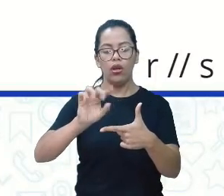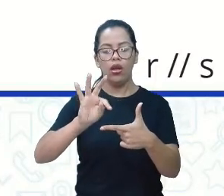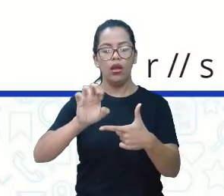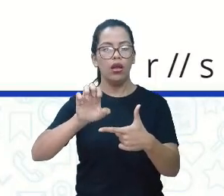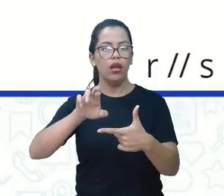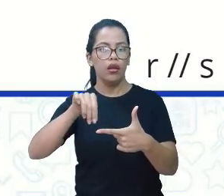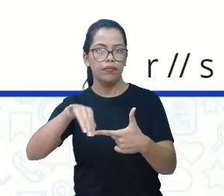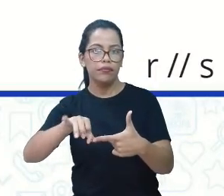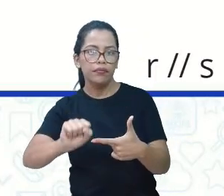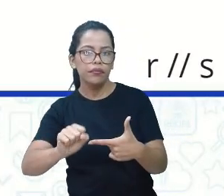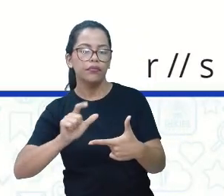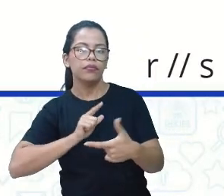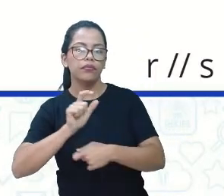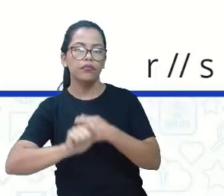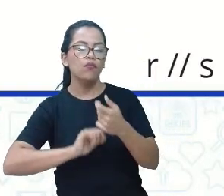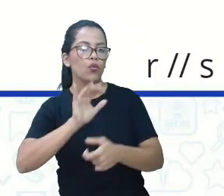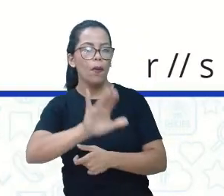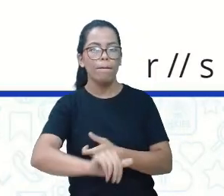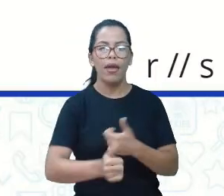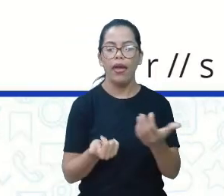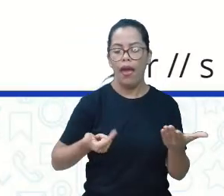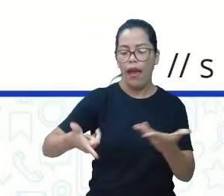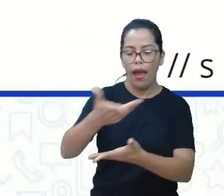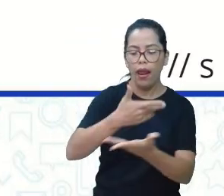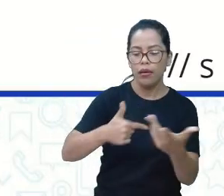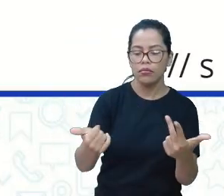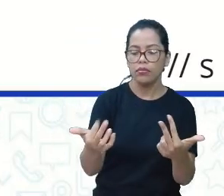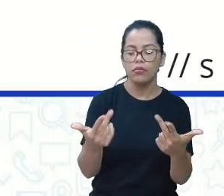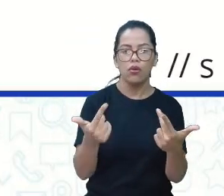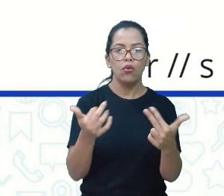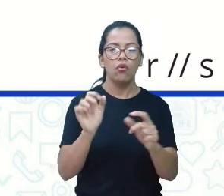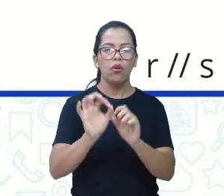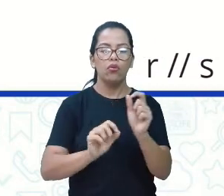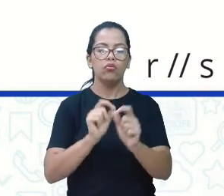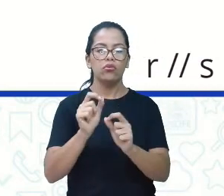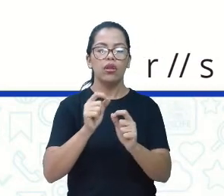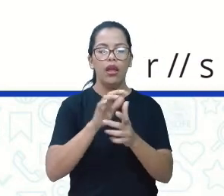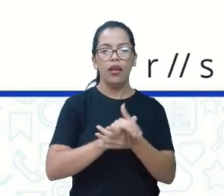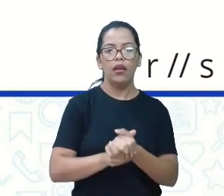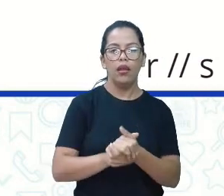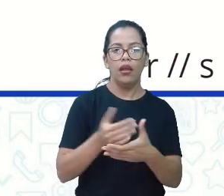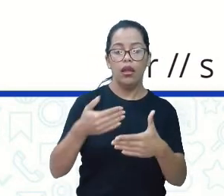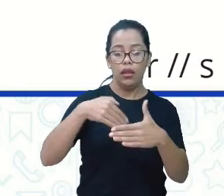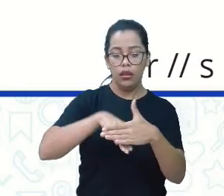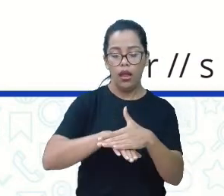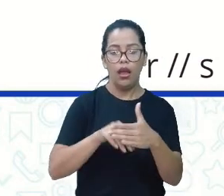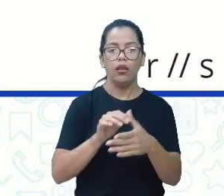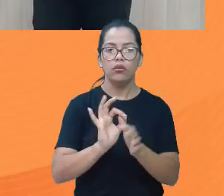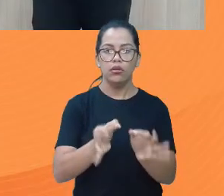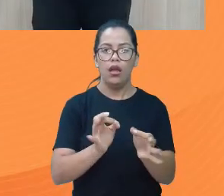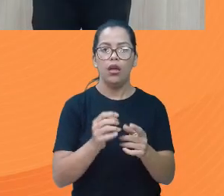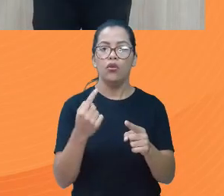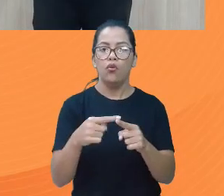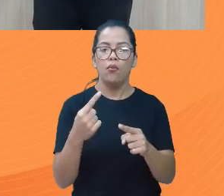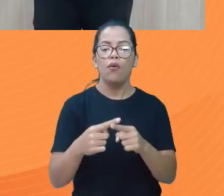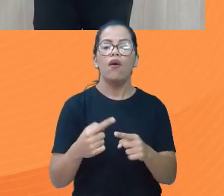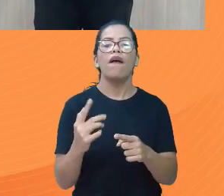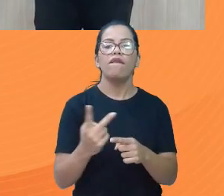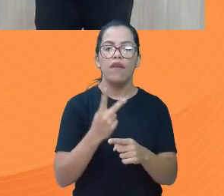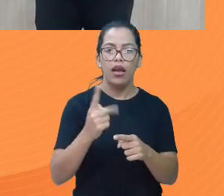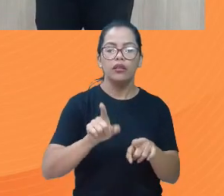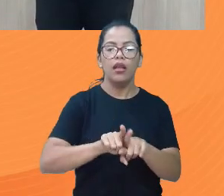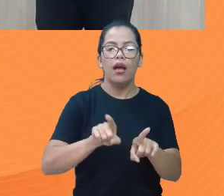alternos. Peguei a mesma relação aí, em relação aí aos ângulos alternos internos, tá bom? Mas também vale para os